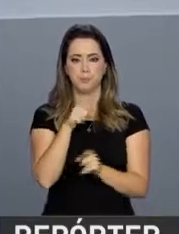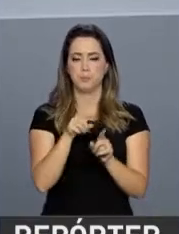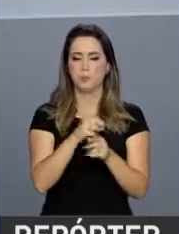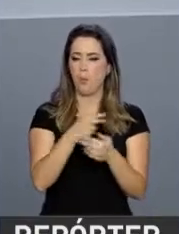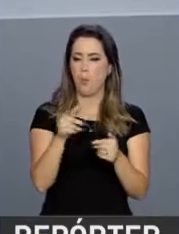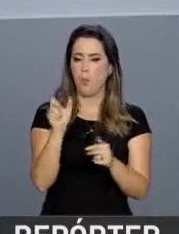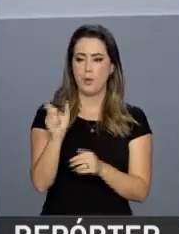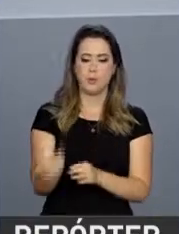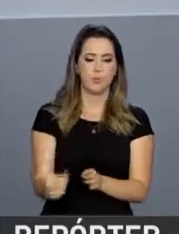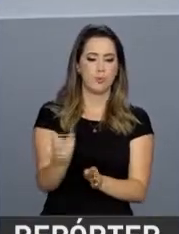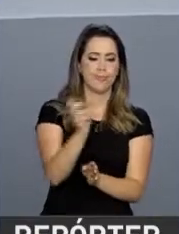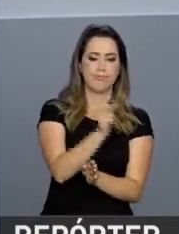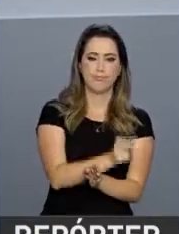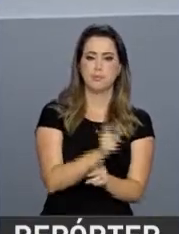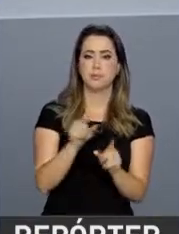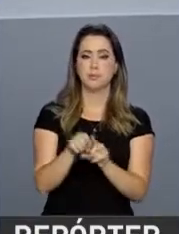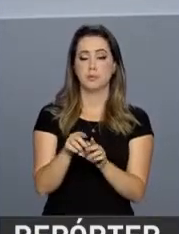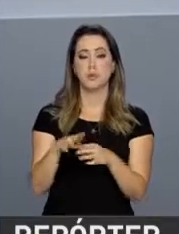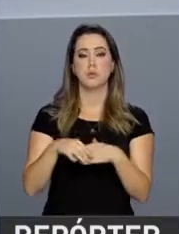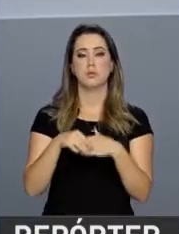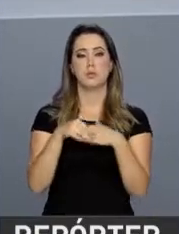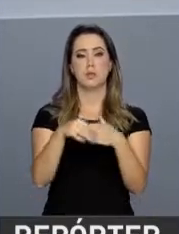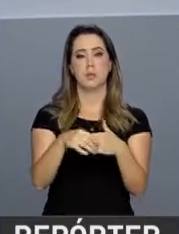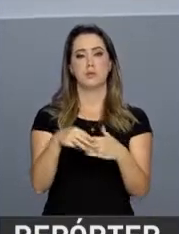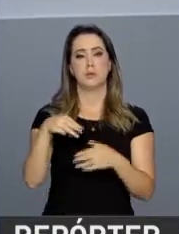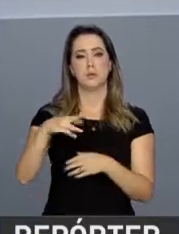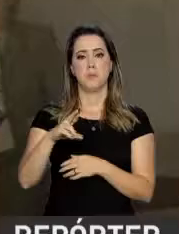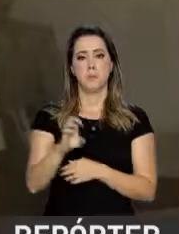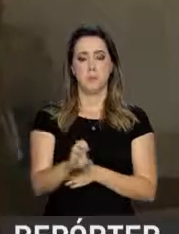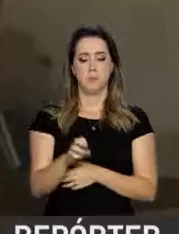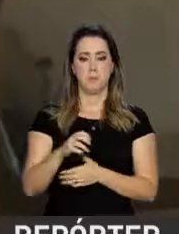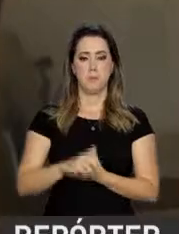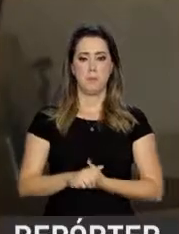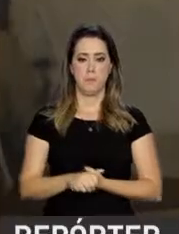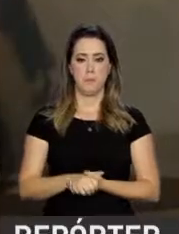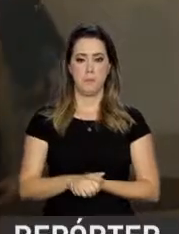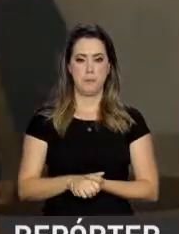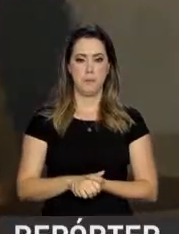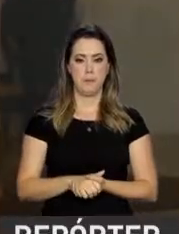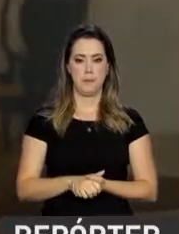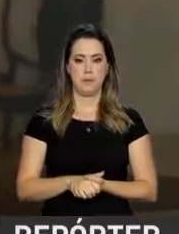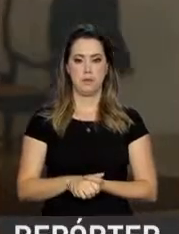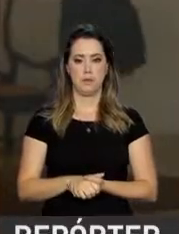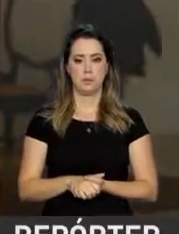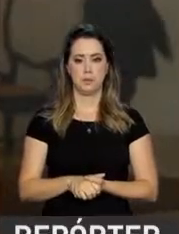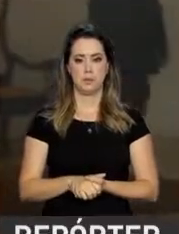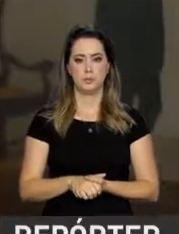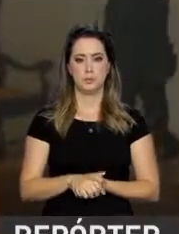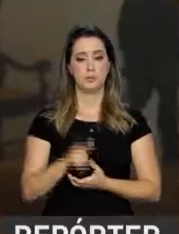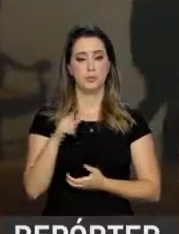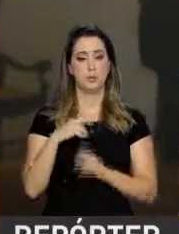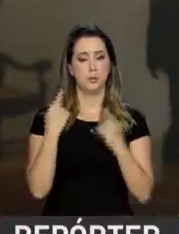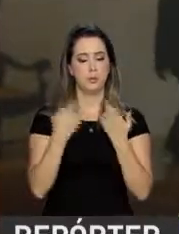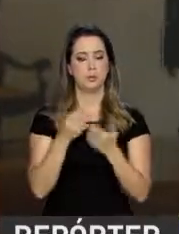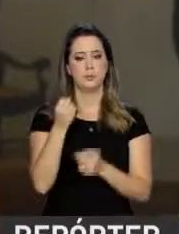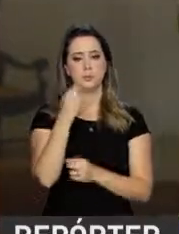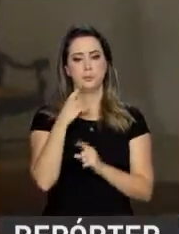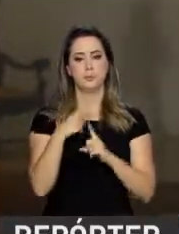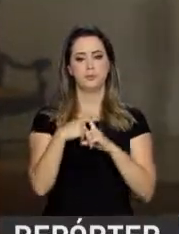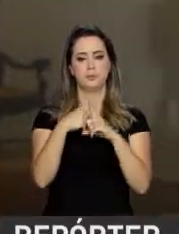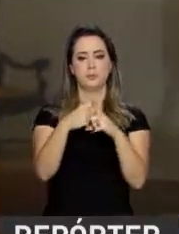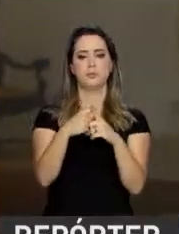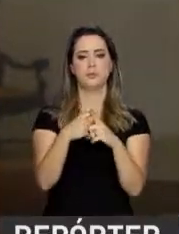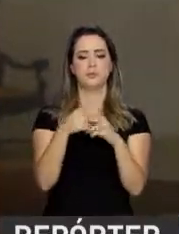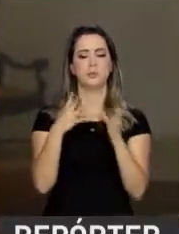coordenada pelo ministro das Relações Exteriores, Aloysio Nunes. Foi uma reunião muito boa, positiva, de avaliação de um programa que